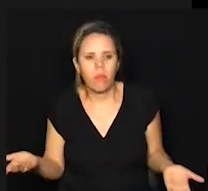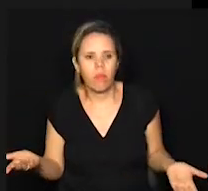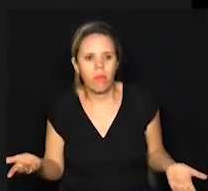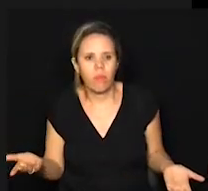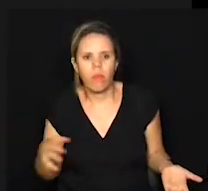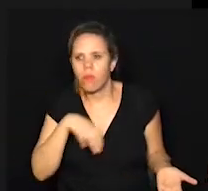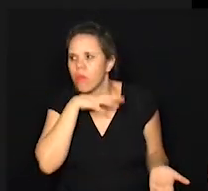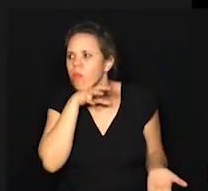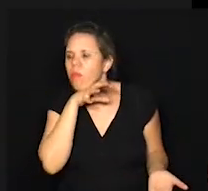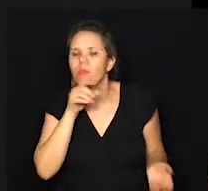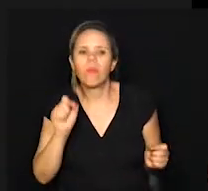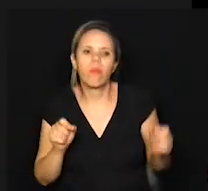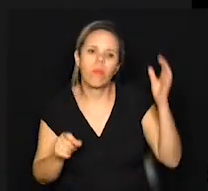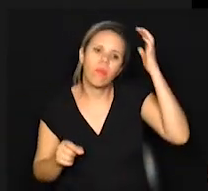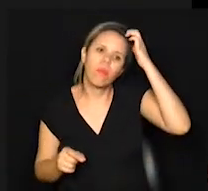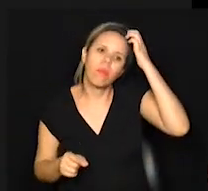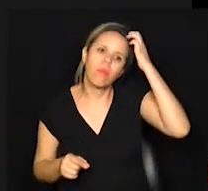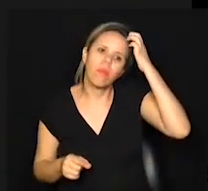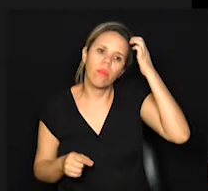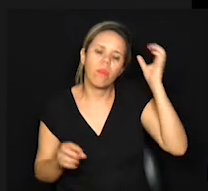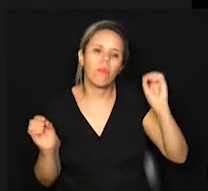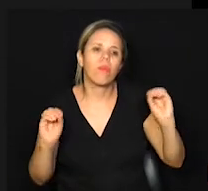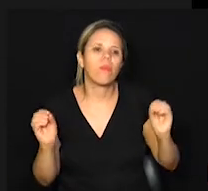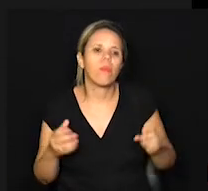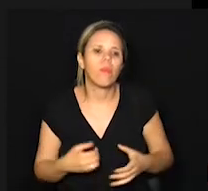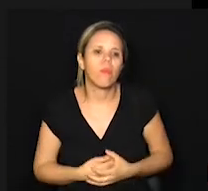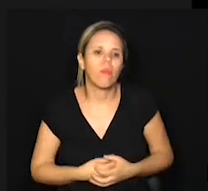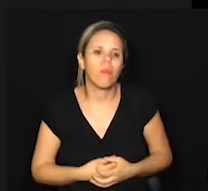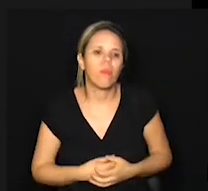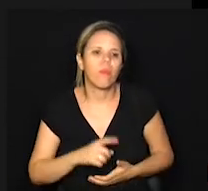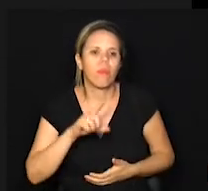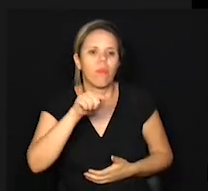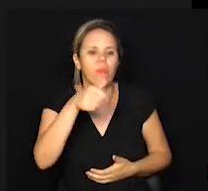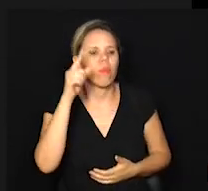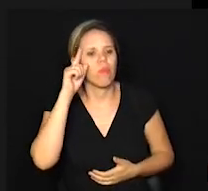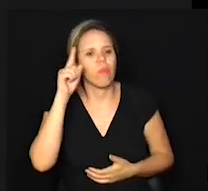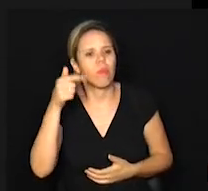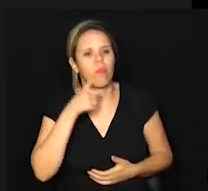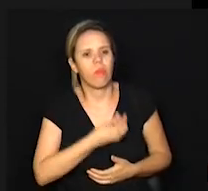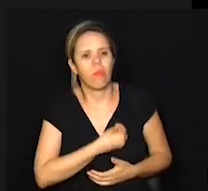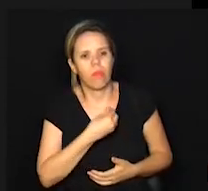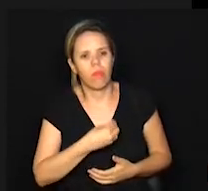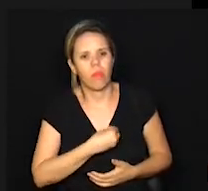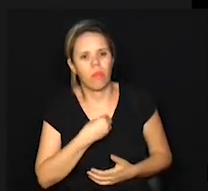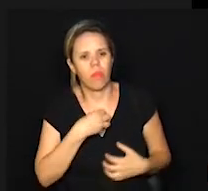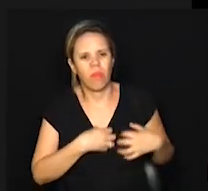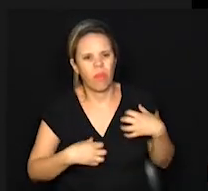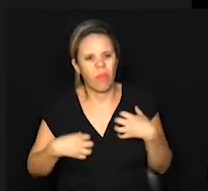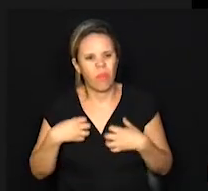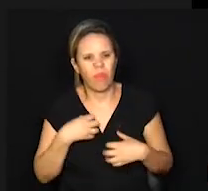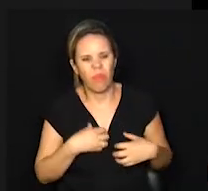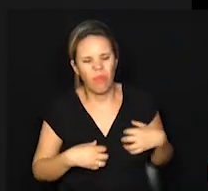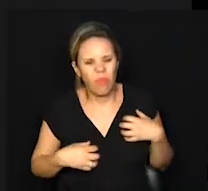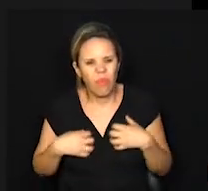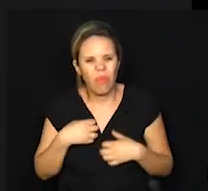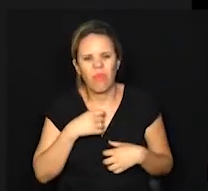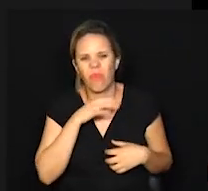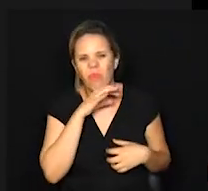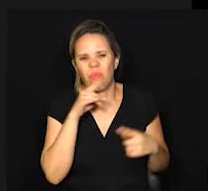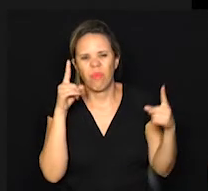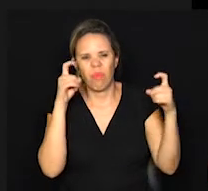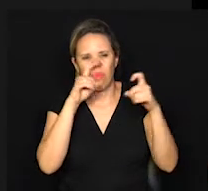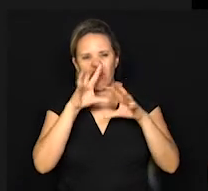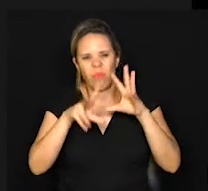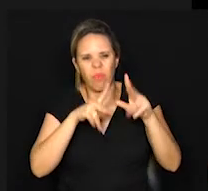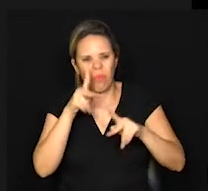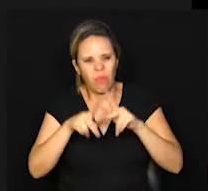animal? Eu não sou nada? Depois daquele dia, minha vida virou um inferno. Todo mundo